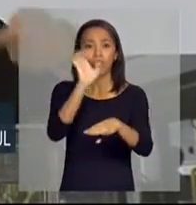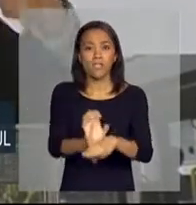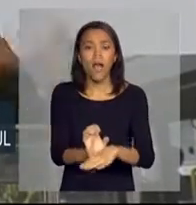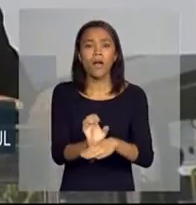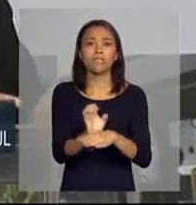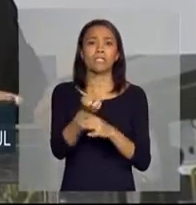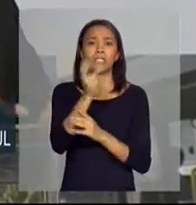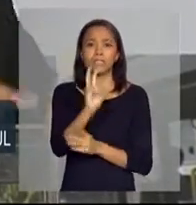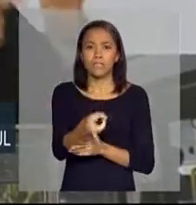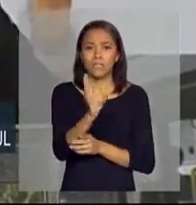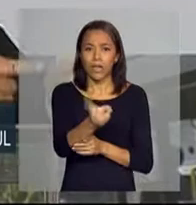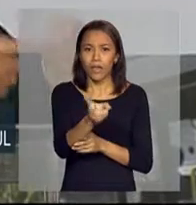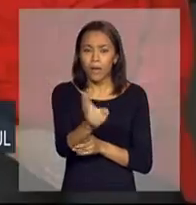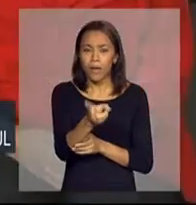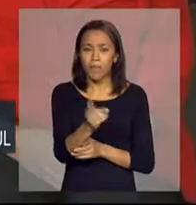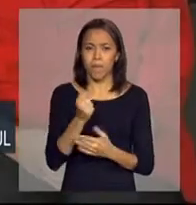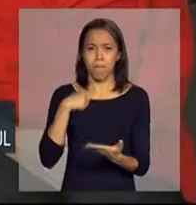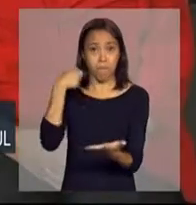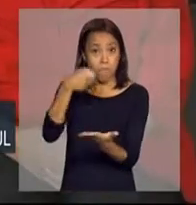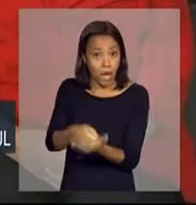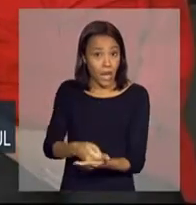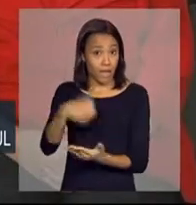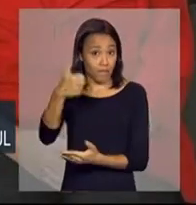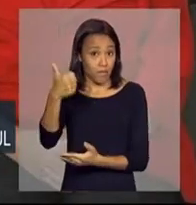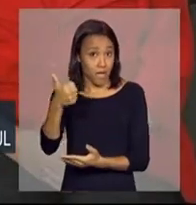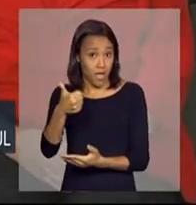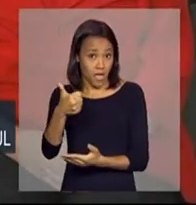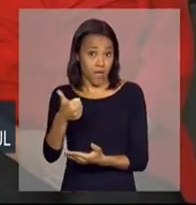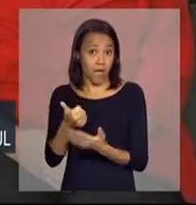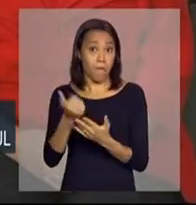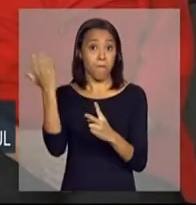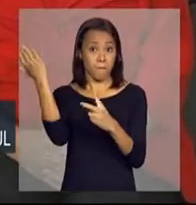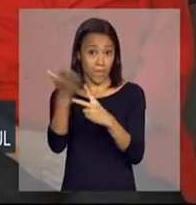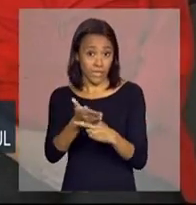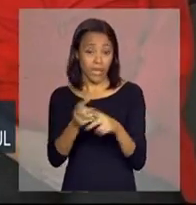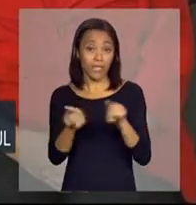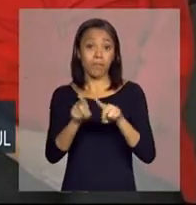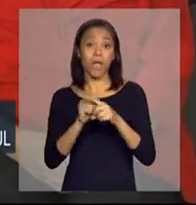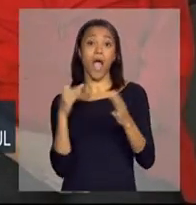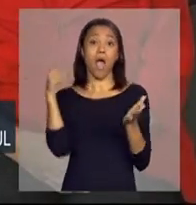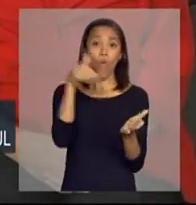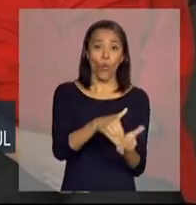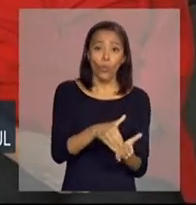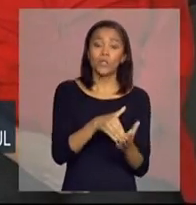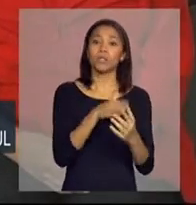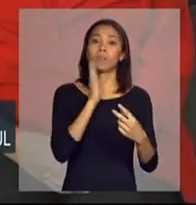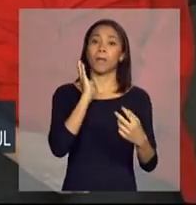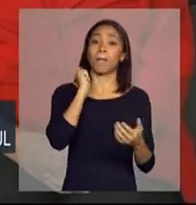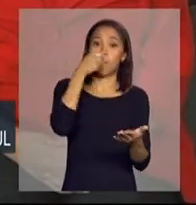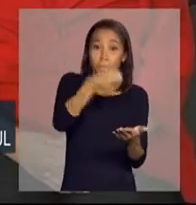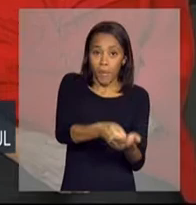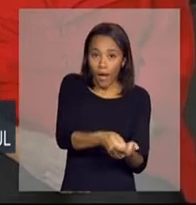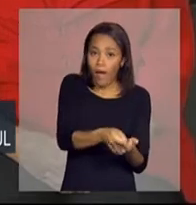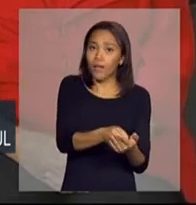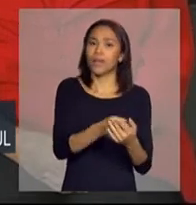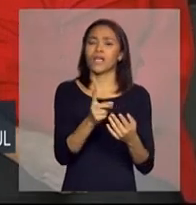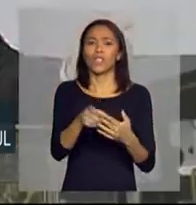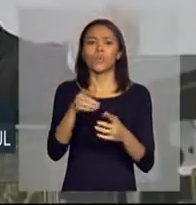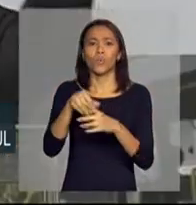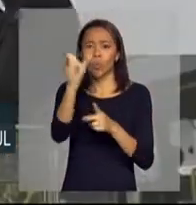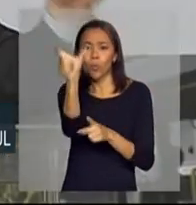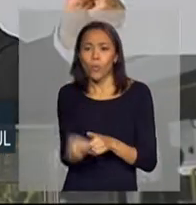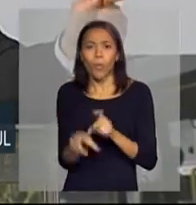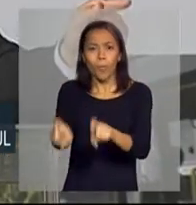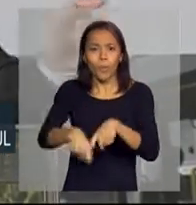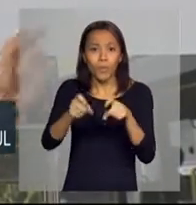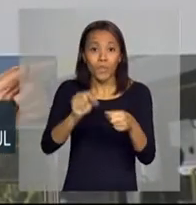se emparcera, paga a primeira e a última parcela desse financiamento para o produtor que faz um financiamento